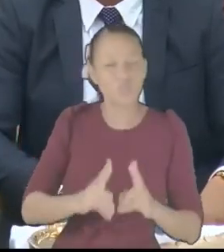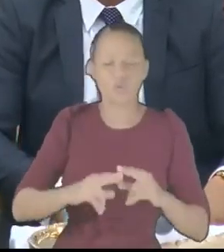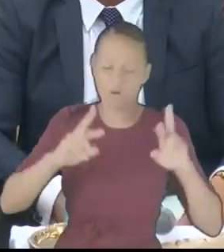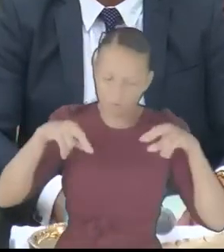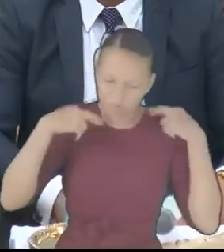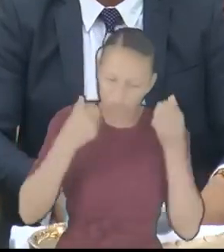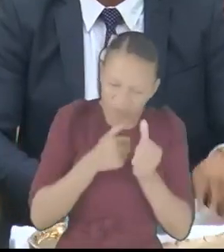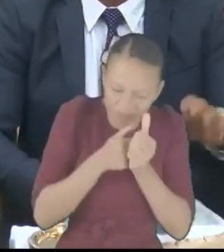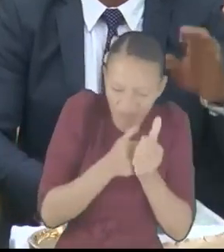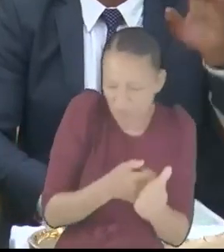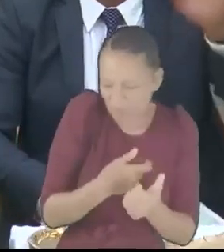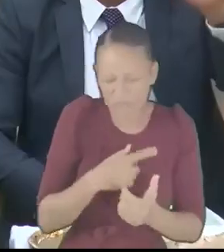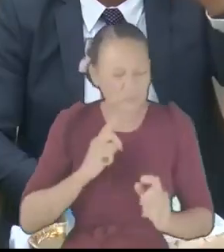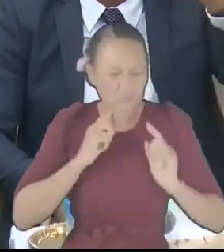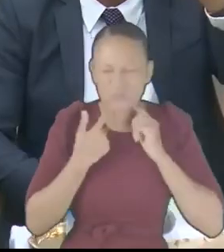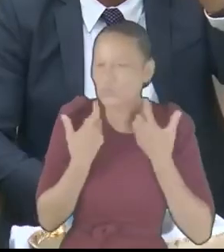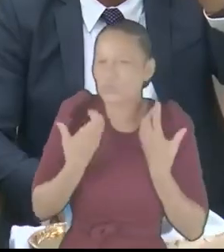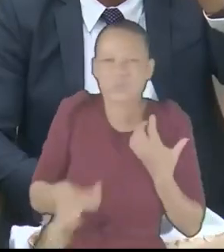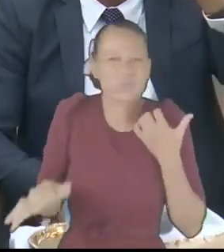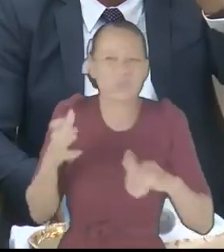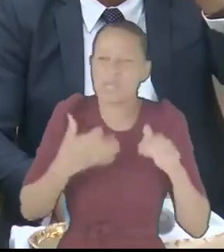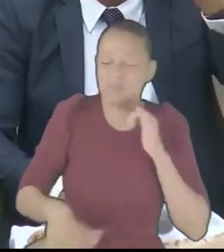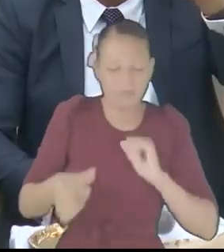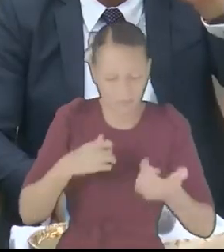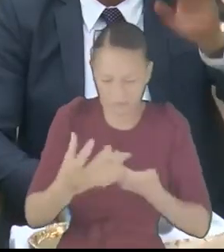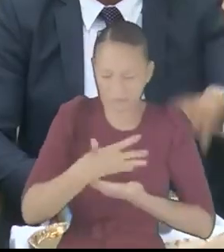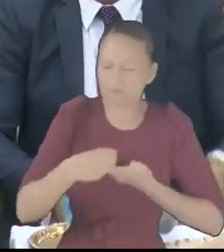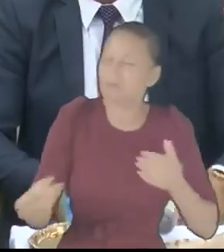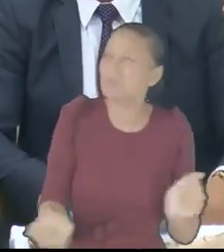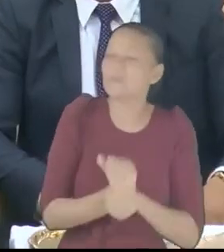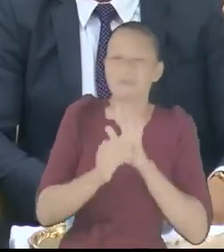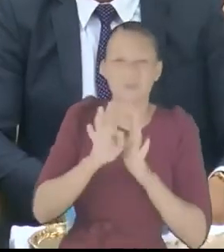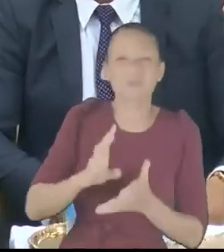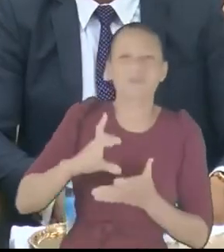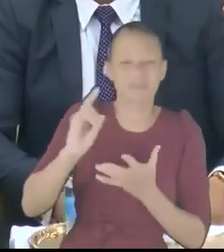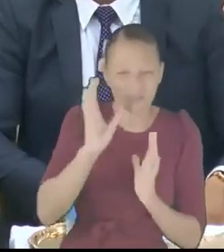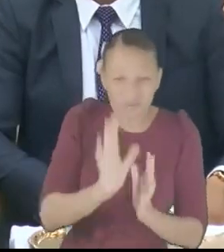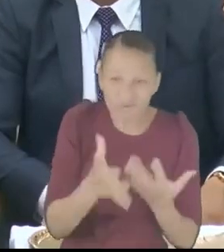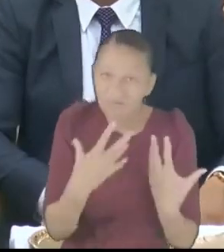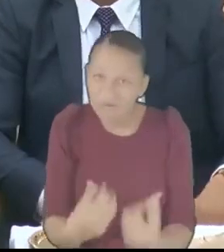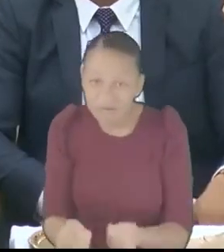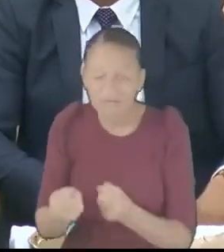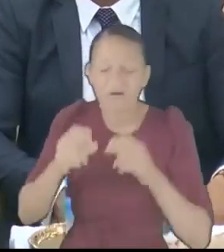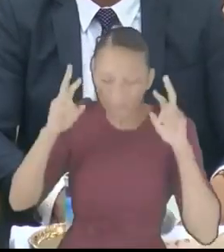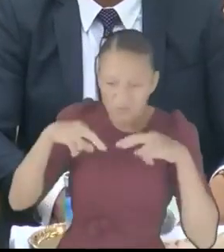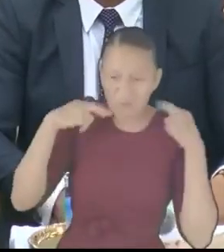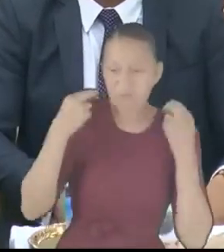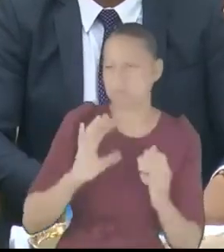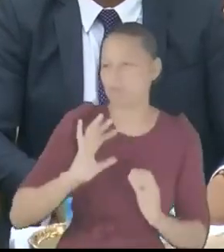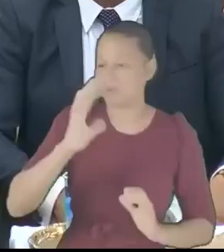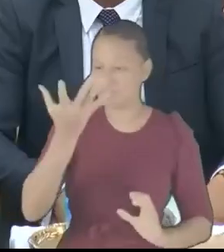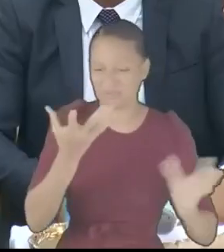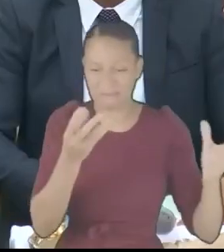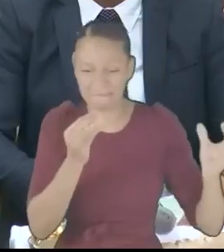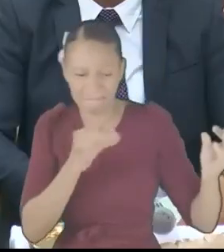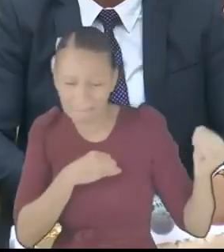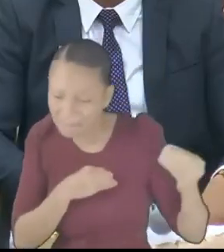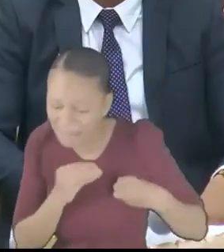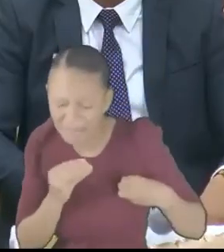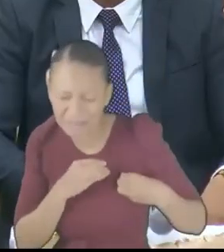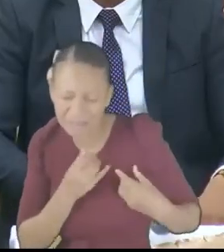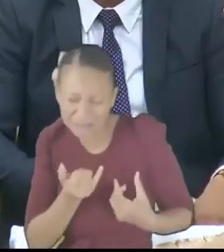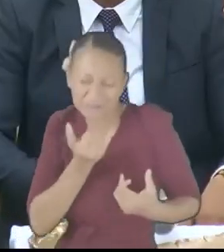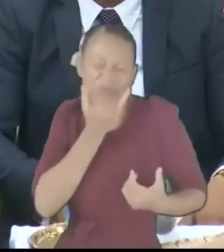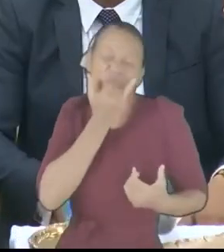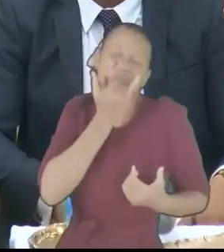Quem recebeu a natureza de ovelha, dê um glória para Deus nessa noite. A ovelha, ela pode até se sujar de lama, mas